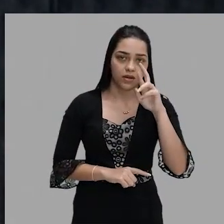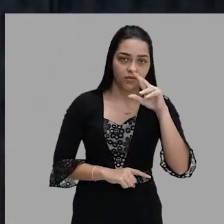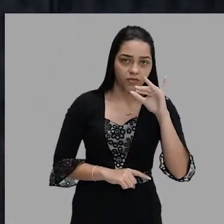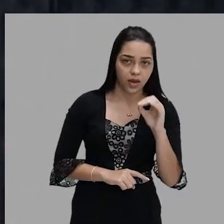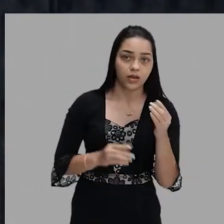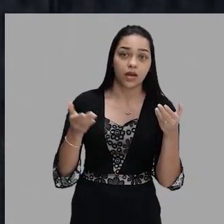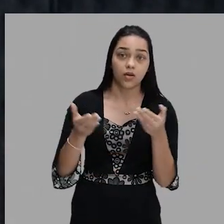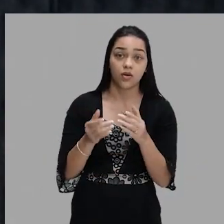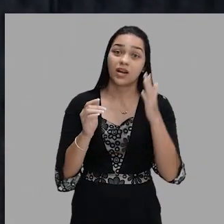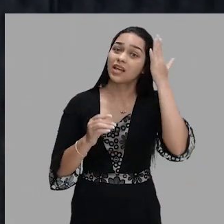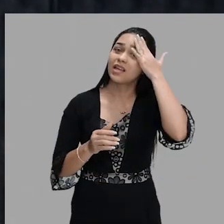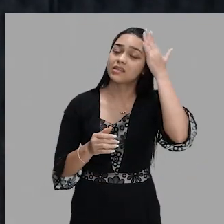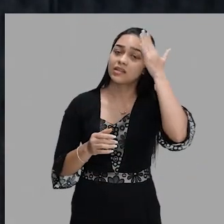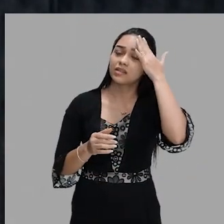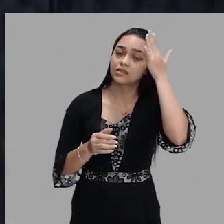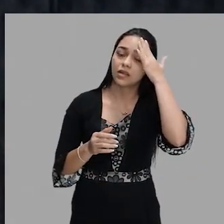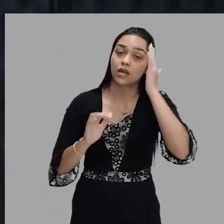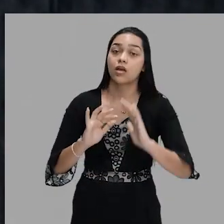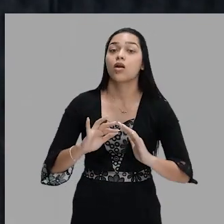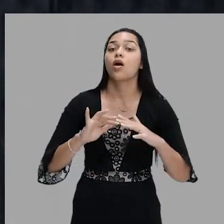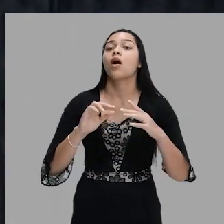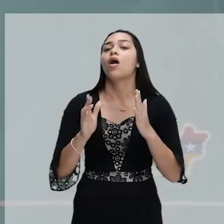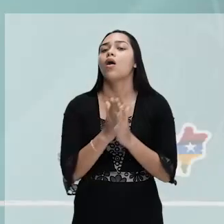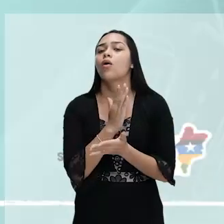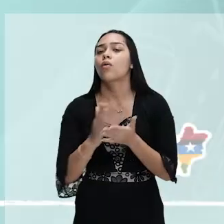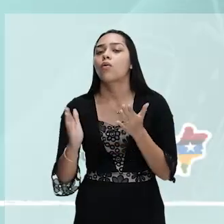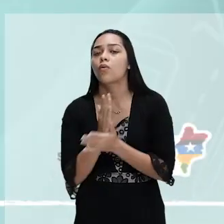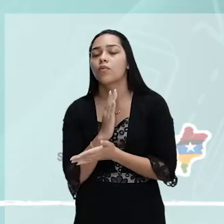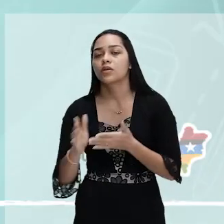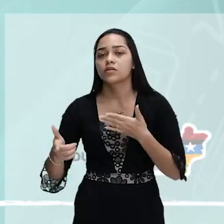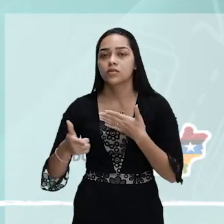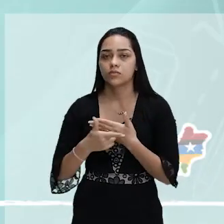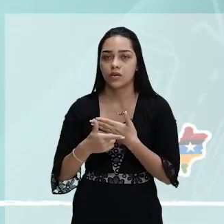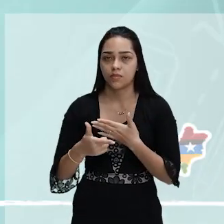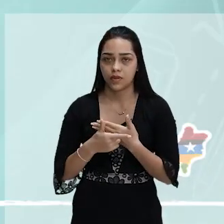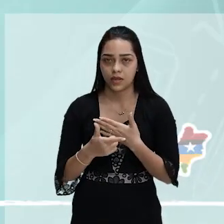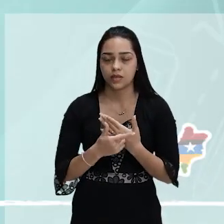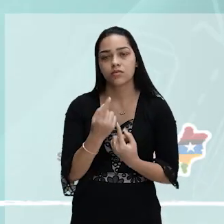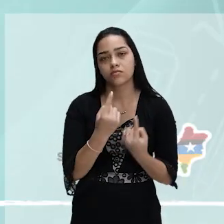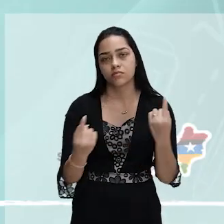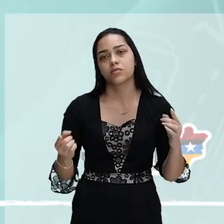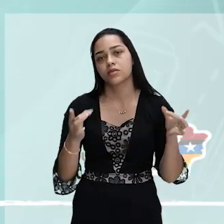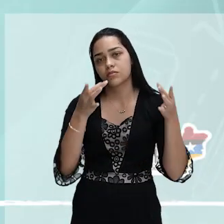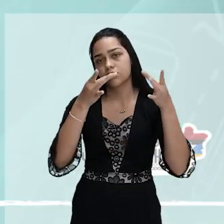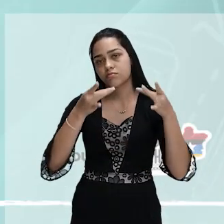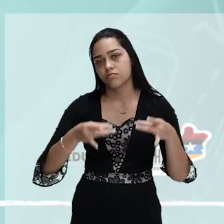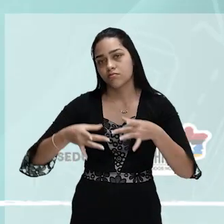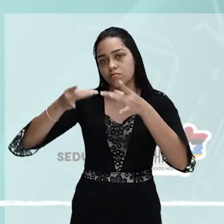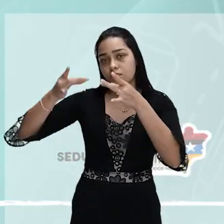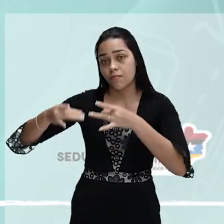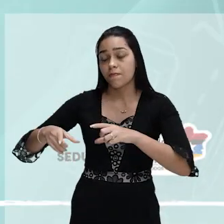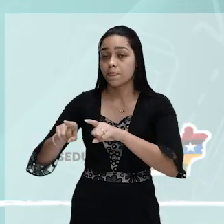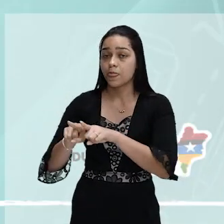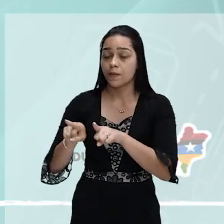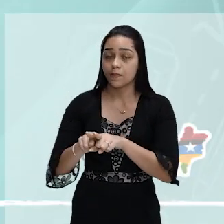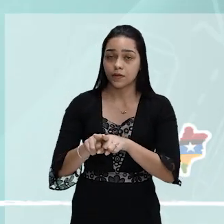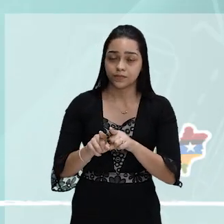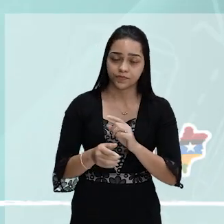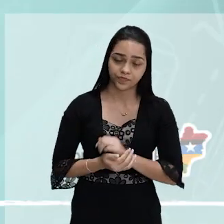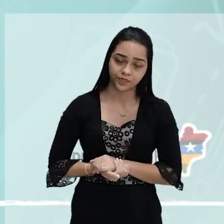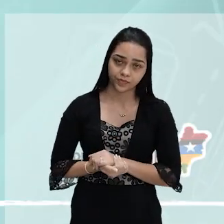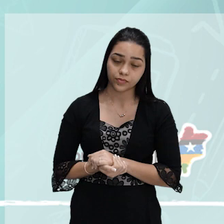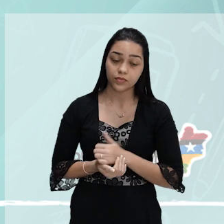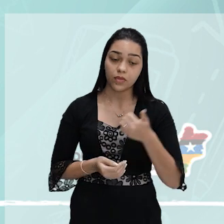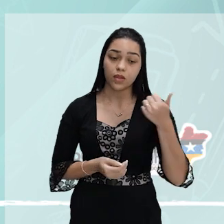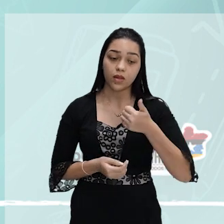agora nós vamos entender aqui algumas funções, né? Vamos falar sobre cada uma dessas células da glia e vamos dar as funções dela. Bem,